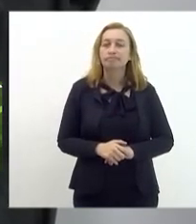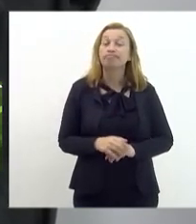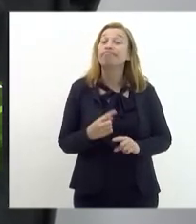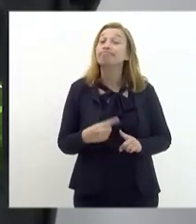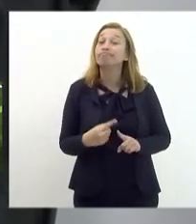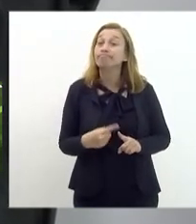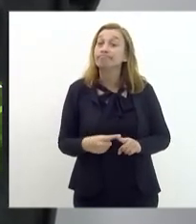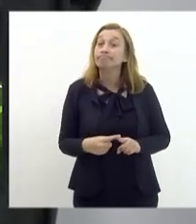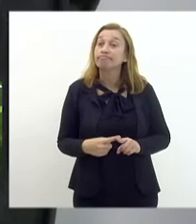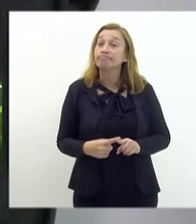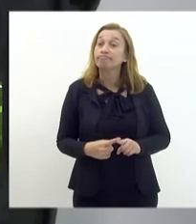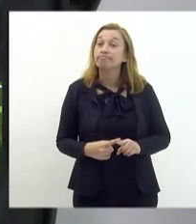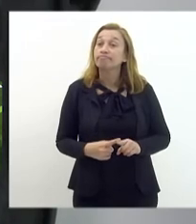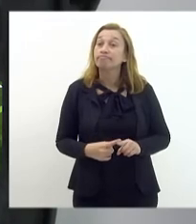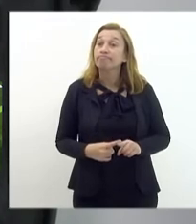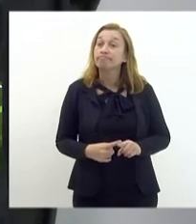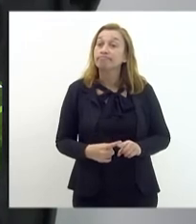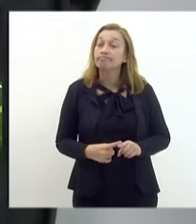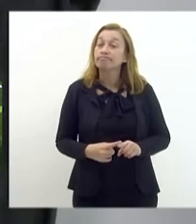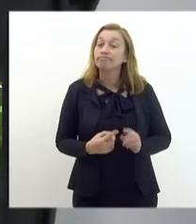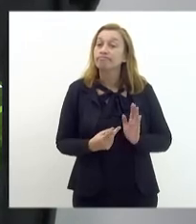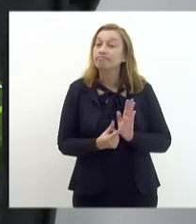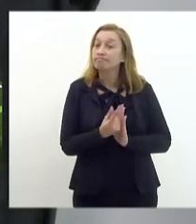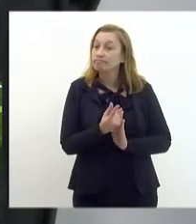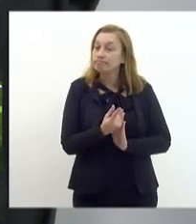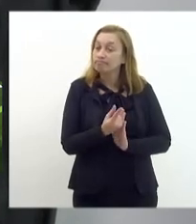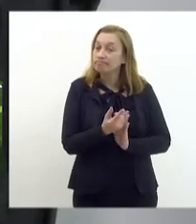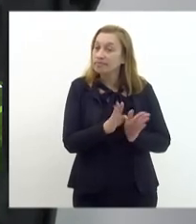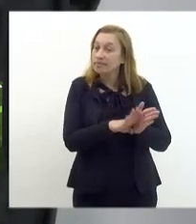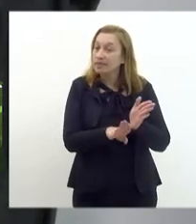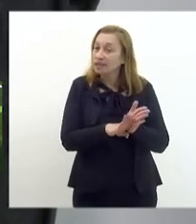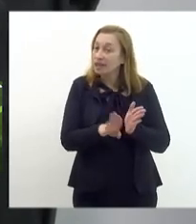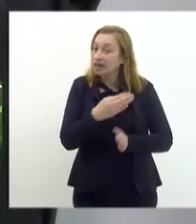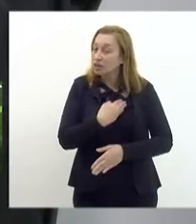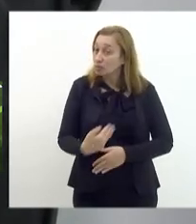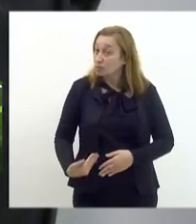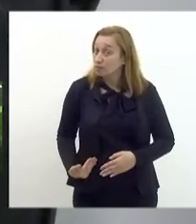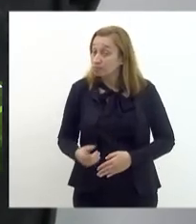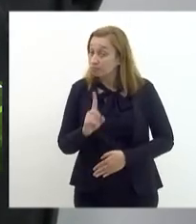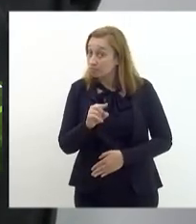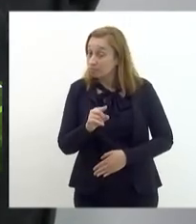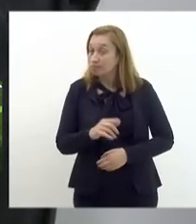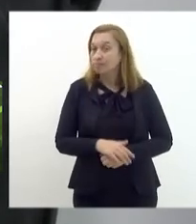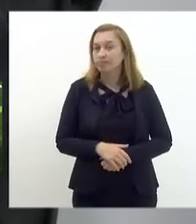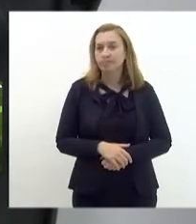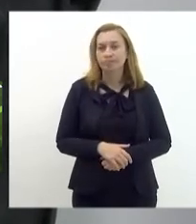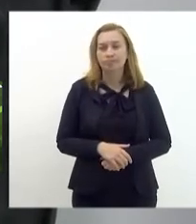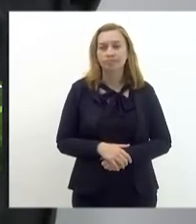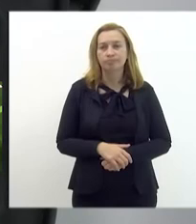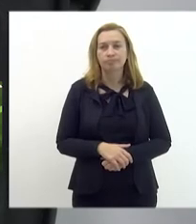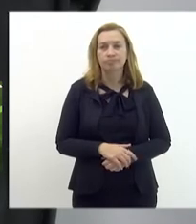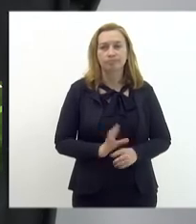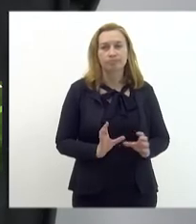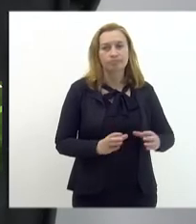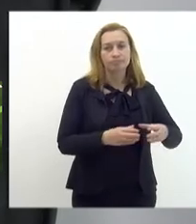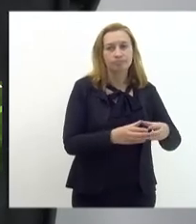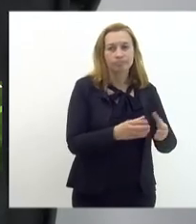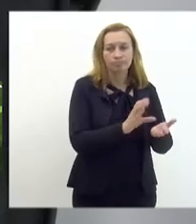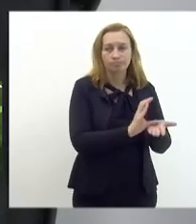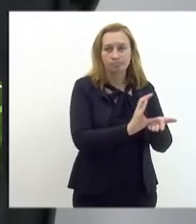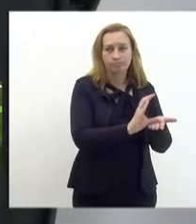porque essa é uma questão de orçamento e de gastos públicos, né? Que uma fonte